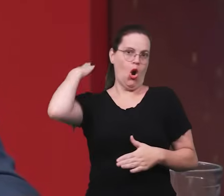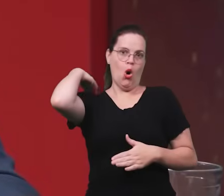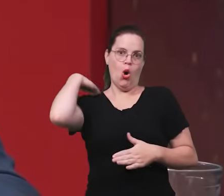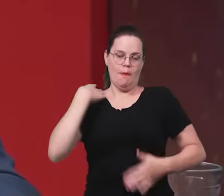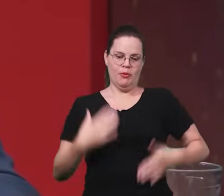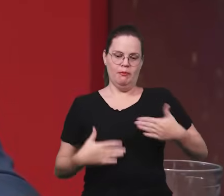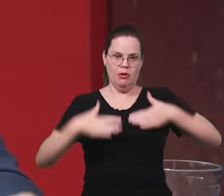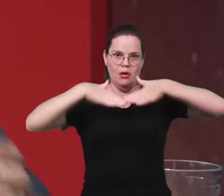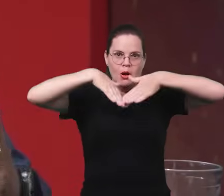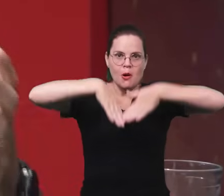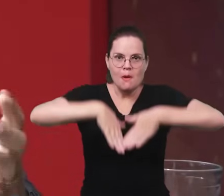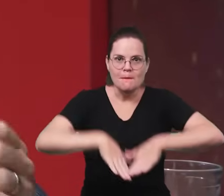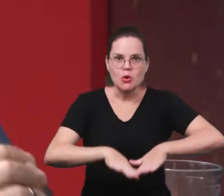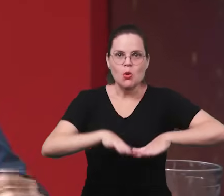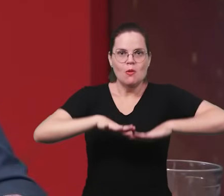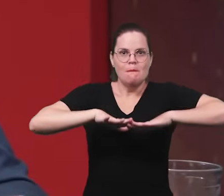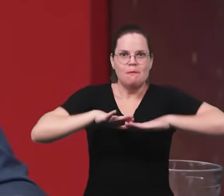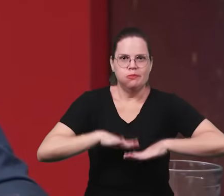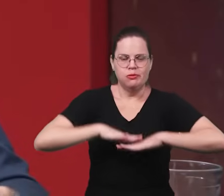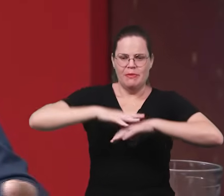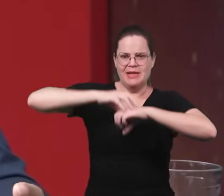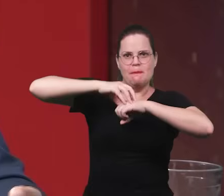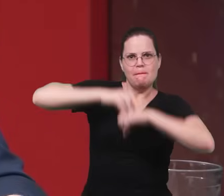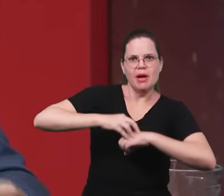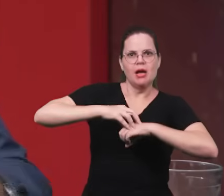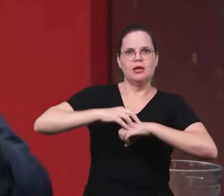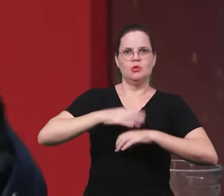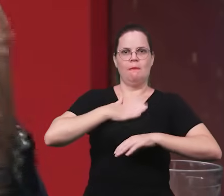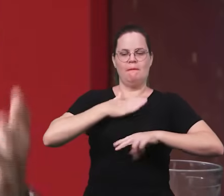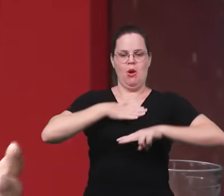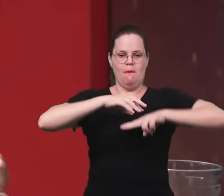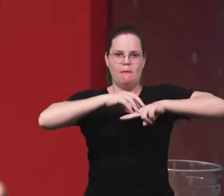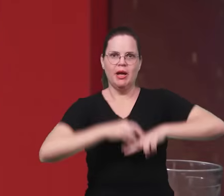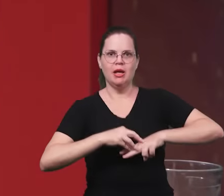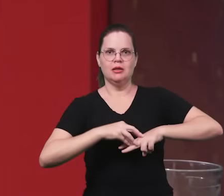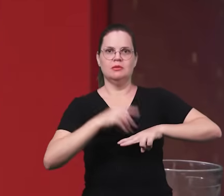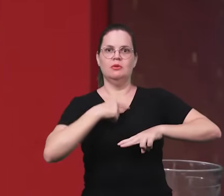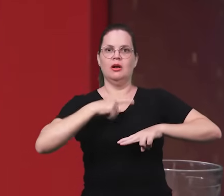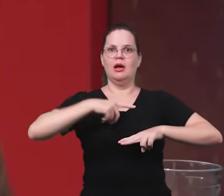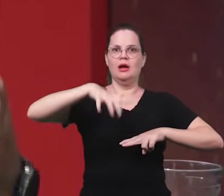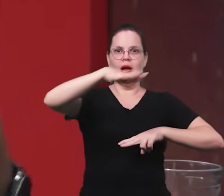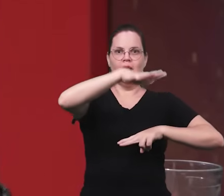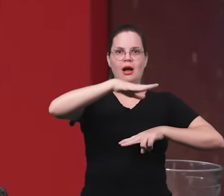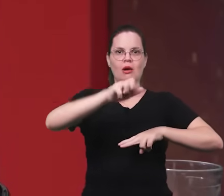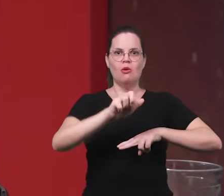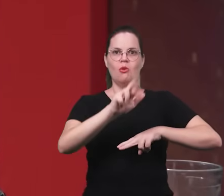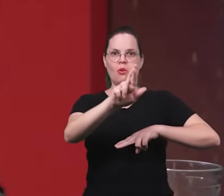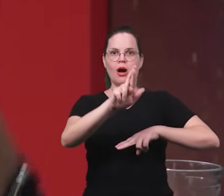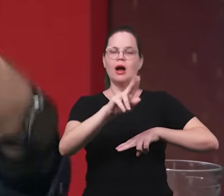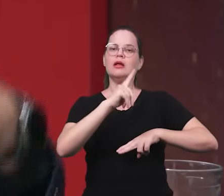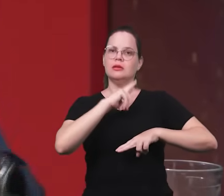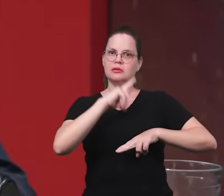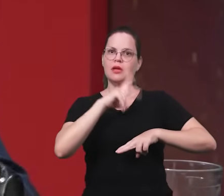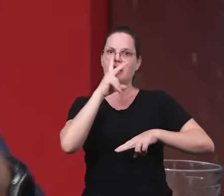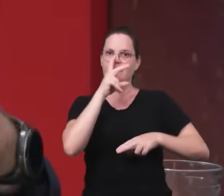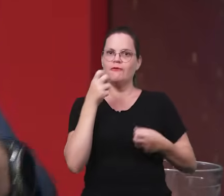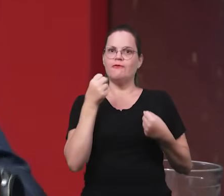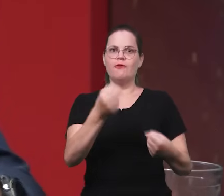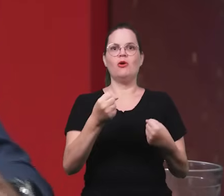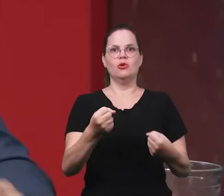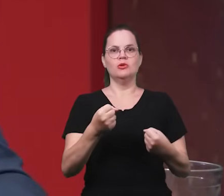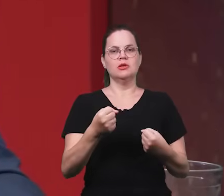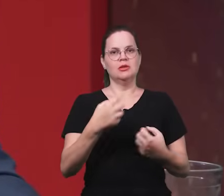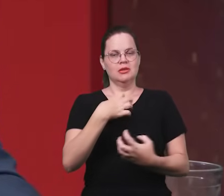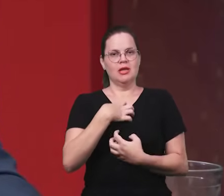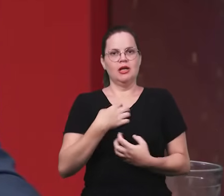corpo. Então o ar, ele é algo que está em torno de nós e ele exerce uma força, um